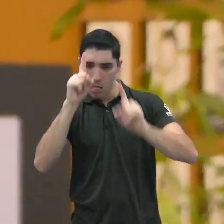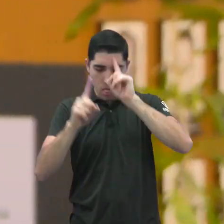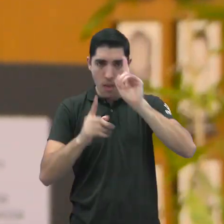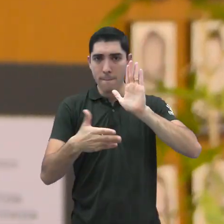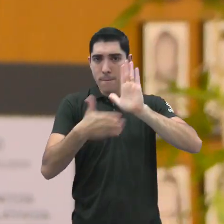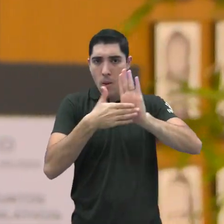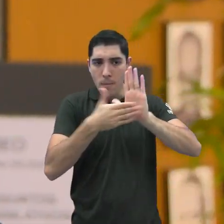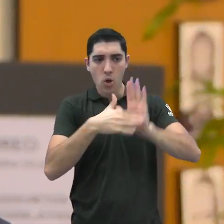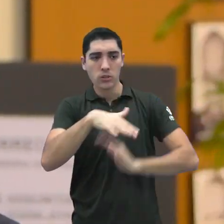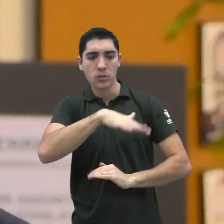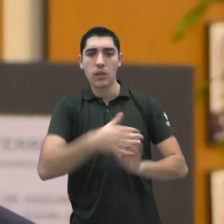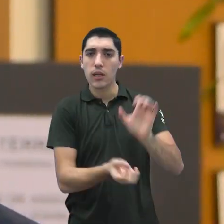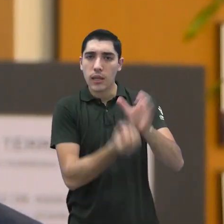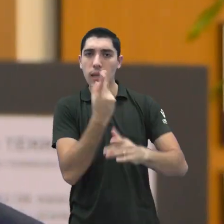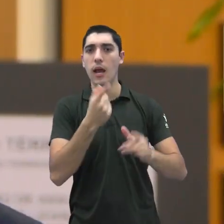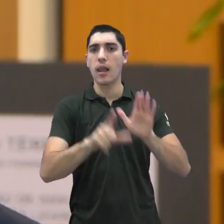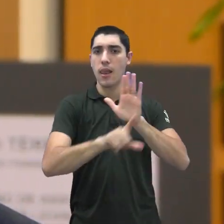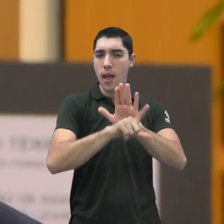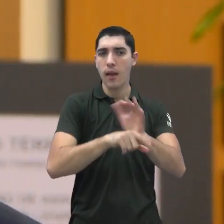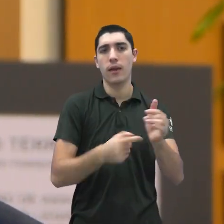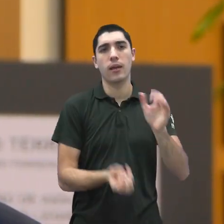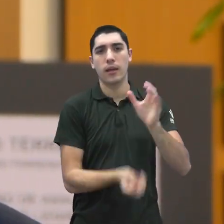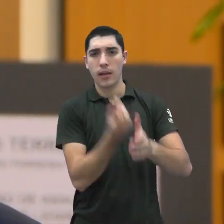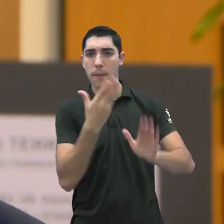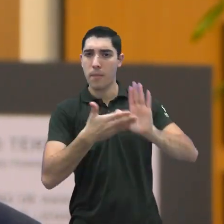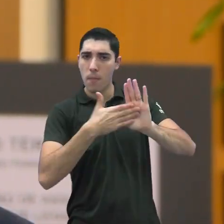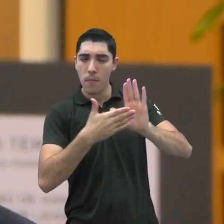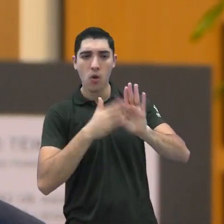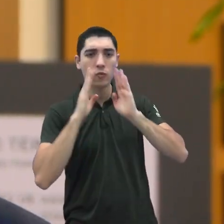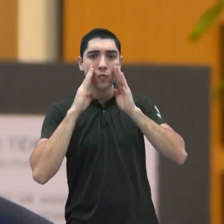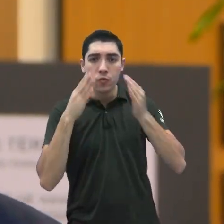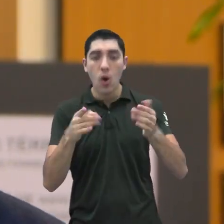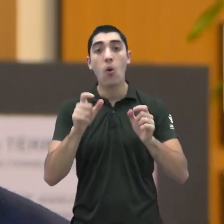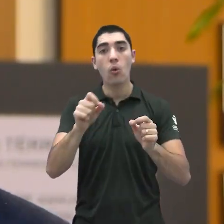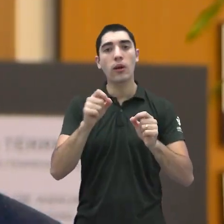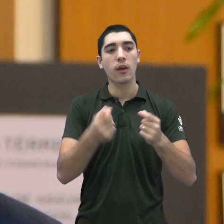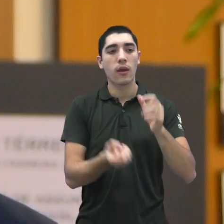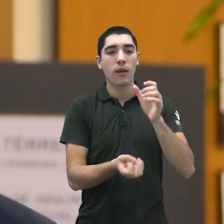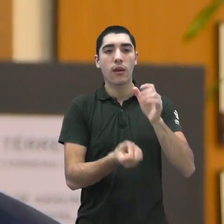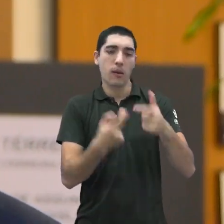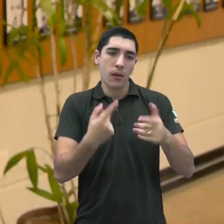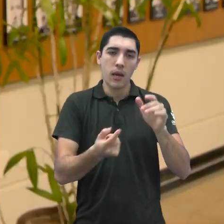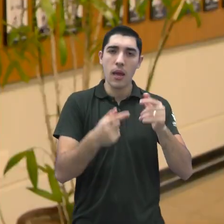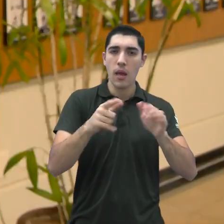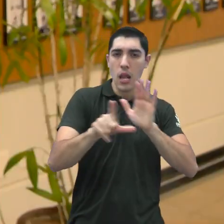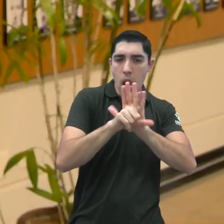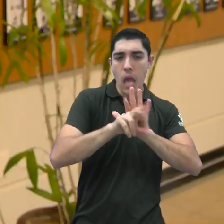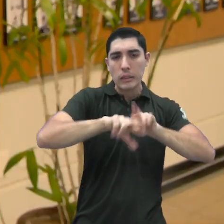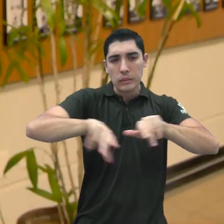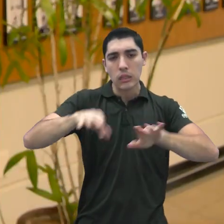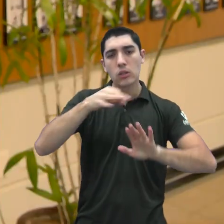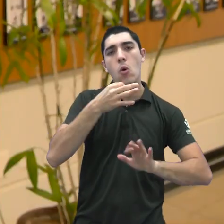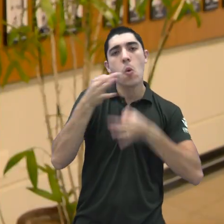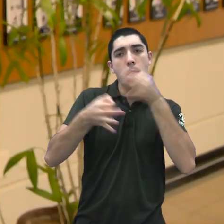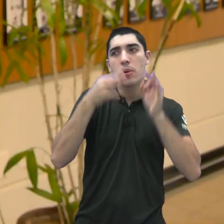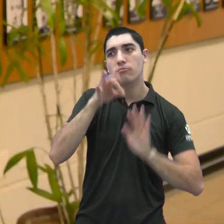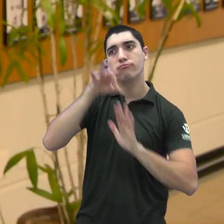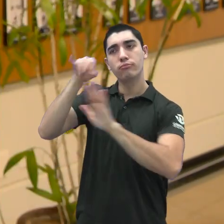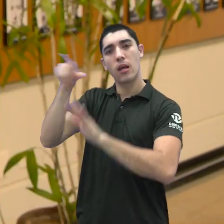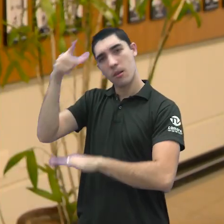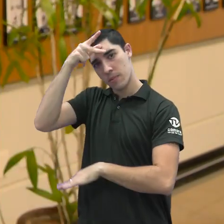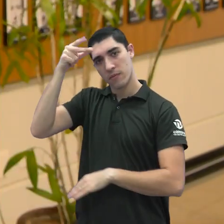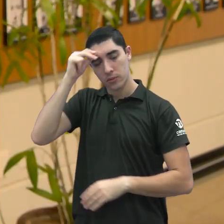políticas públicas e levando as aspirações da juventude para o poder público. A partir do momento que